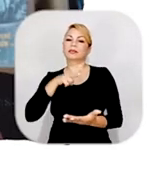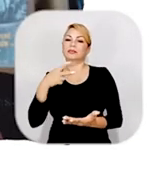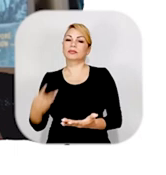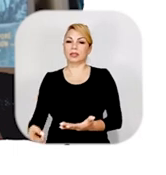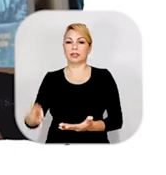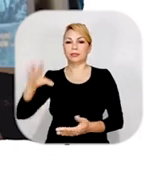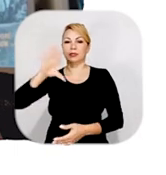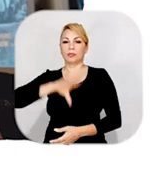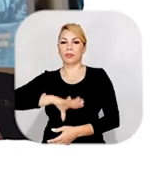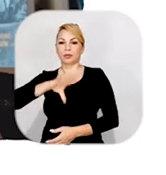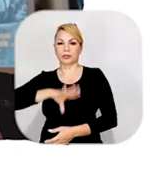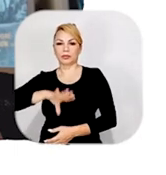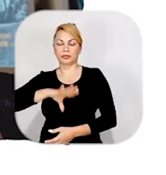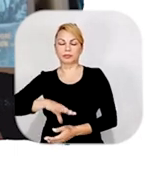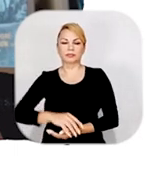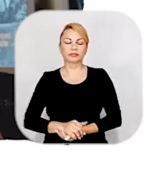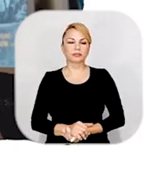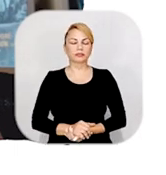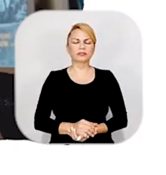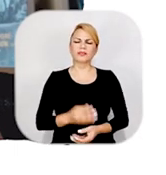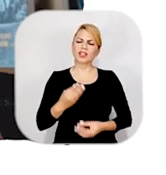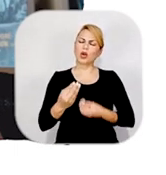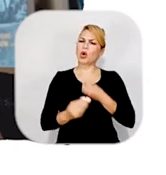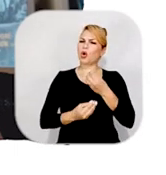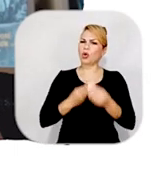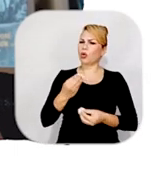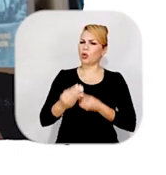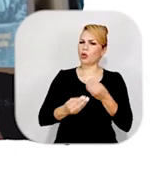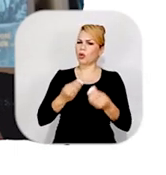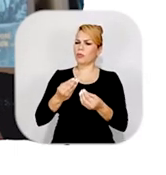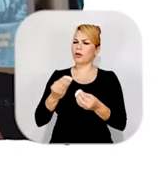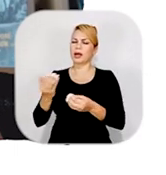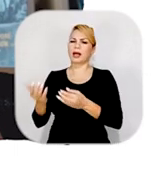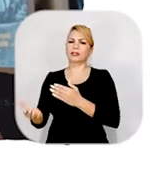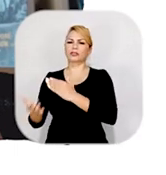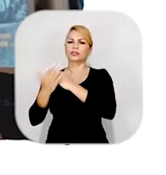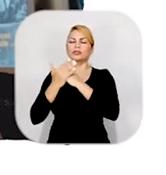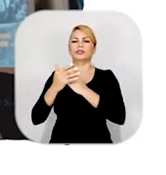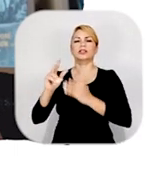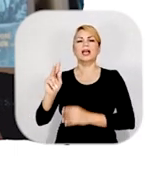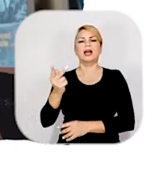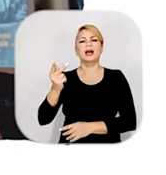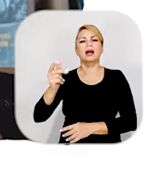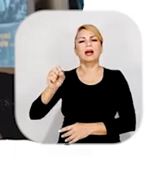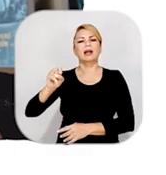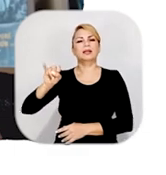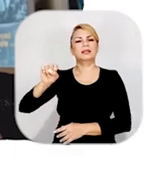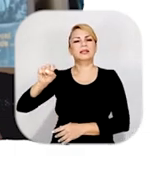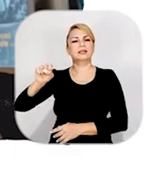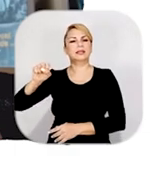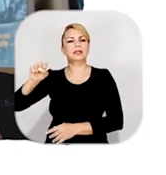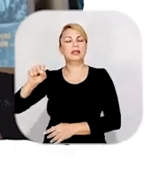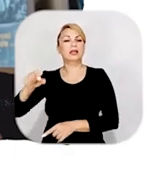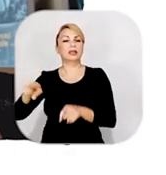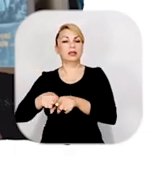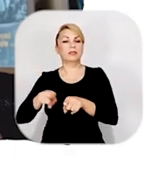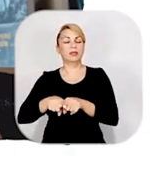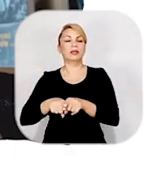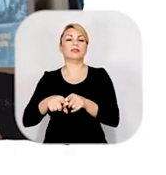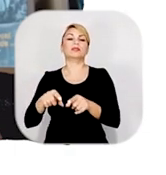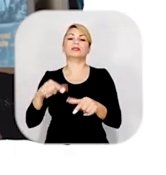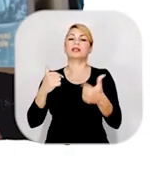entra a colaboração do RAIS e o trabalho que Marta fez também,